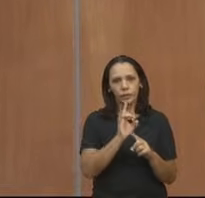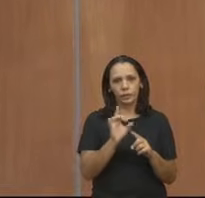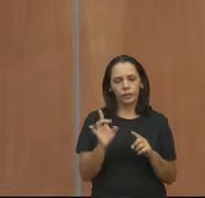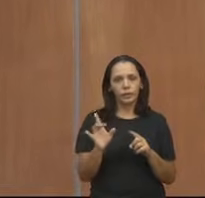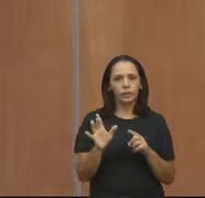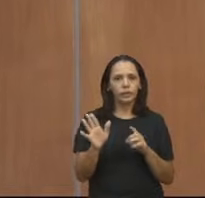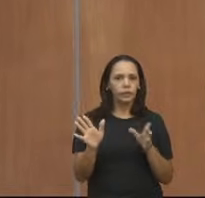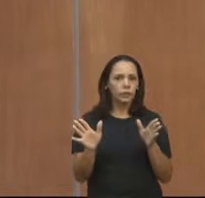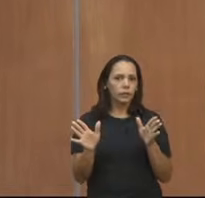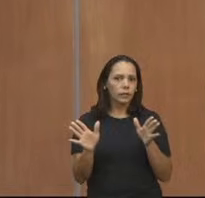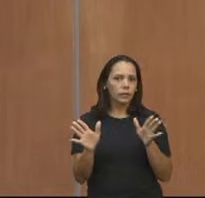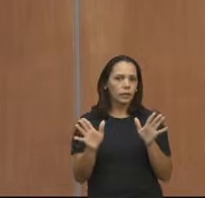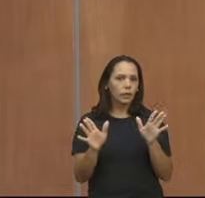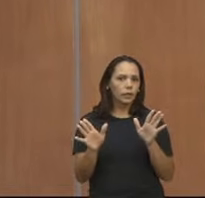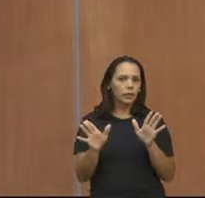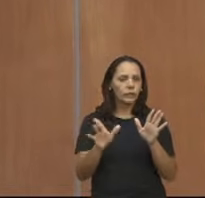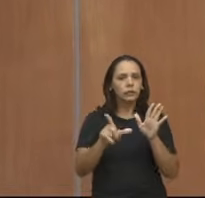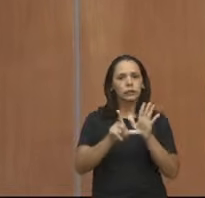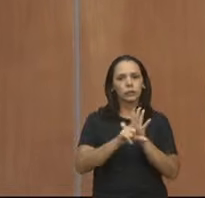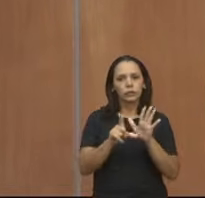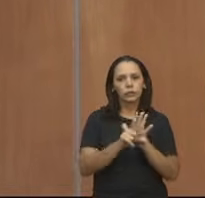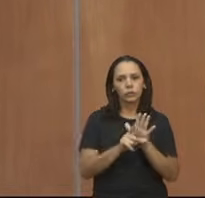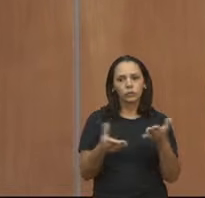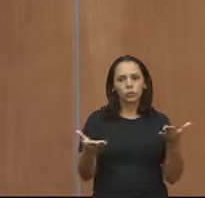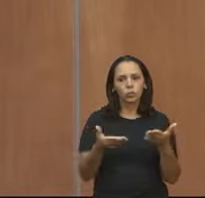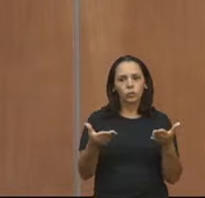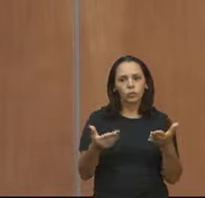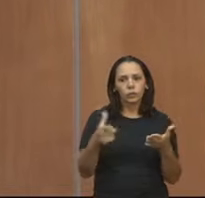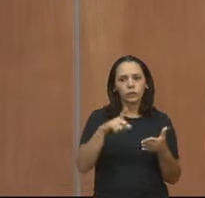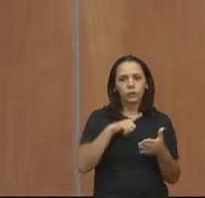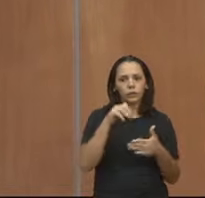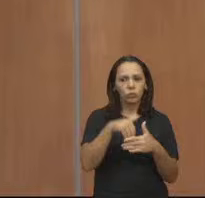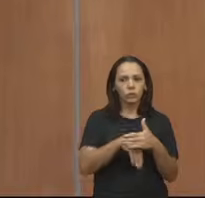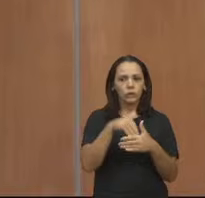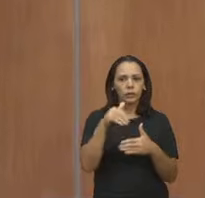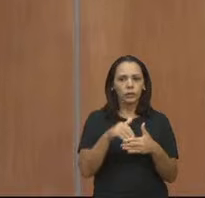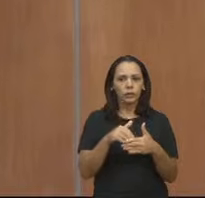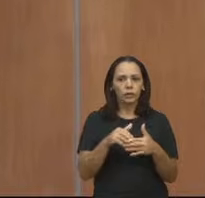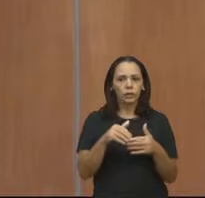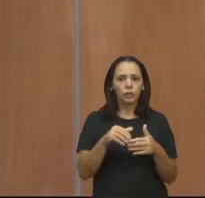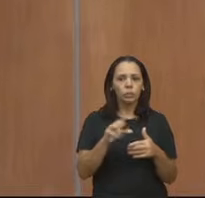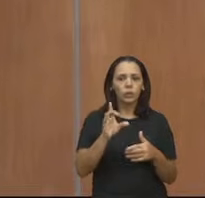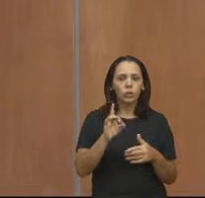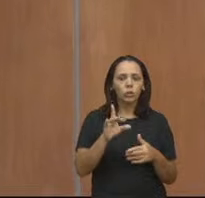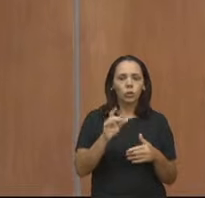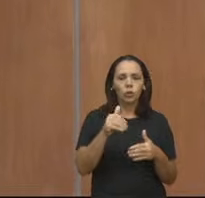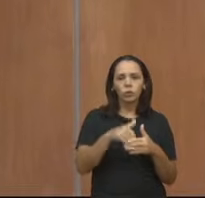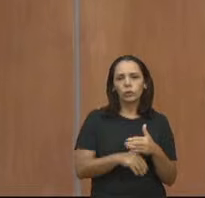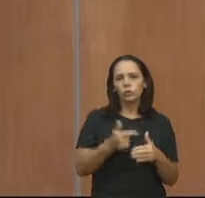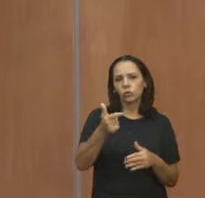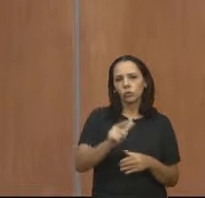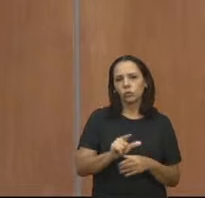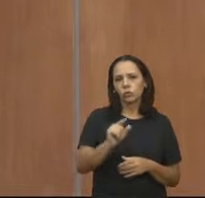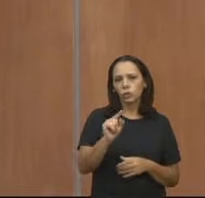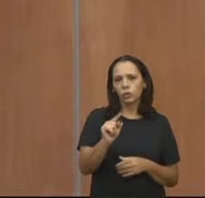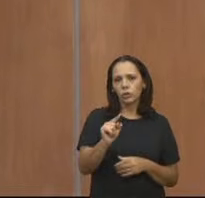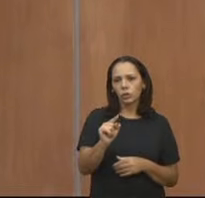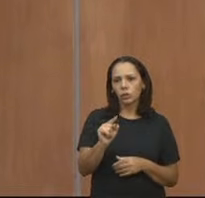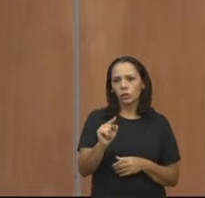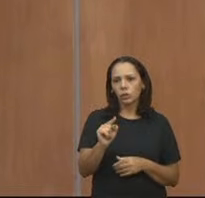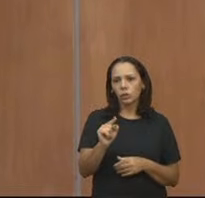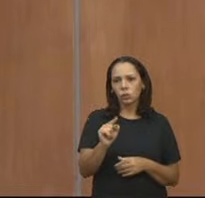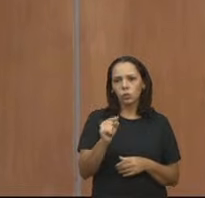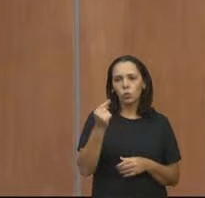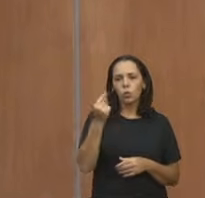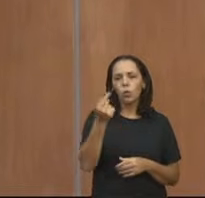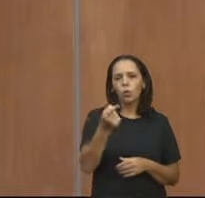legislatura. Então essa legislatura aqui está votando hoje, mas só poderá votar na próxima PPA.